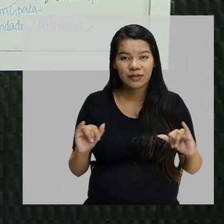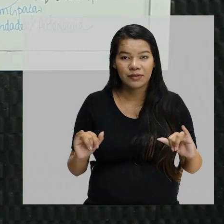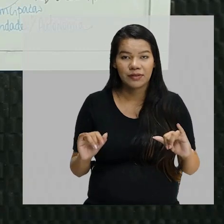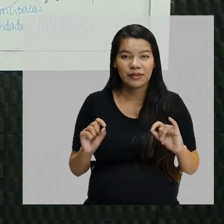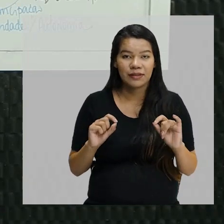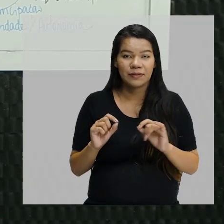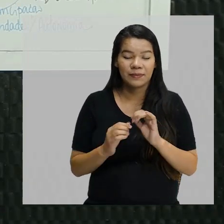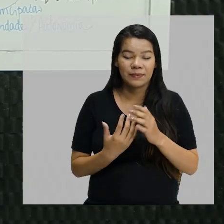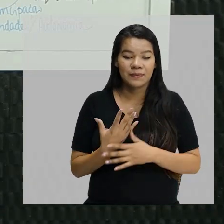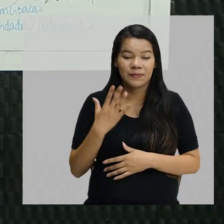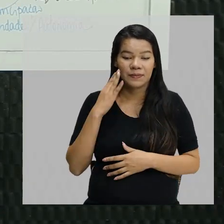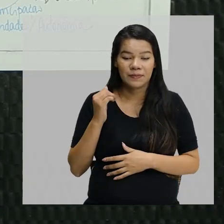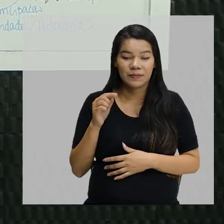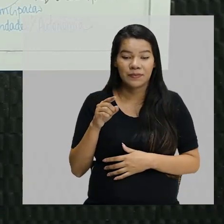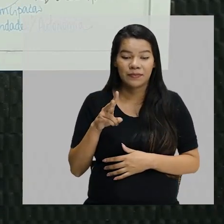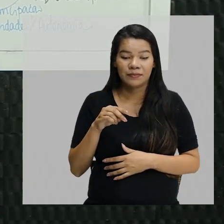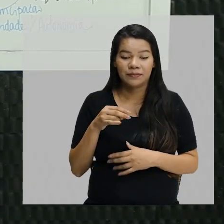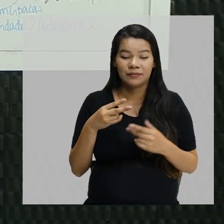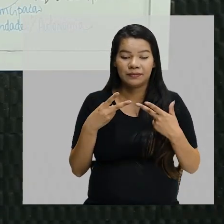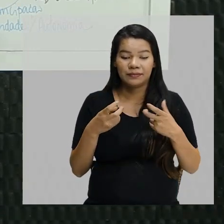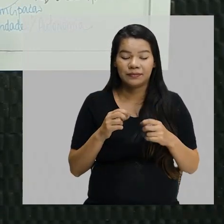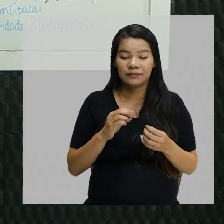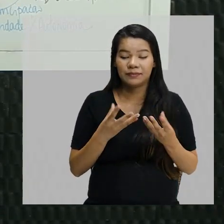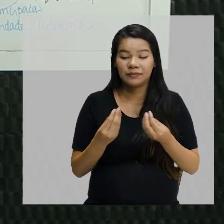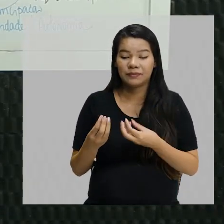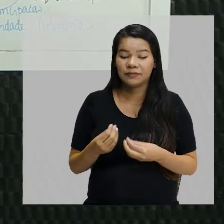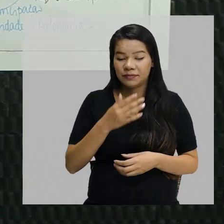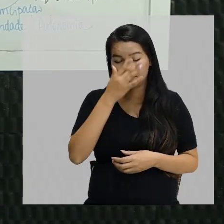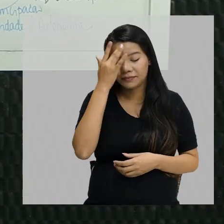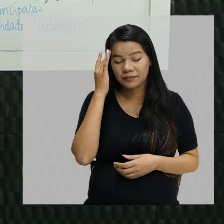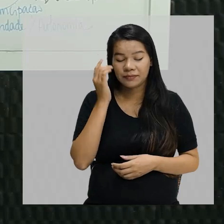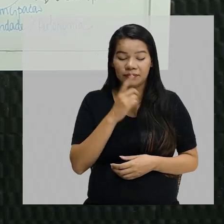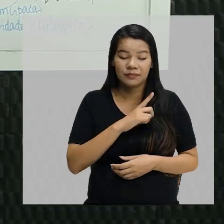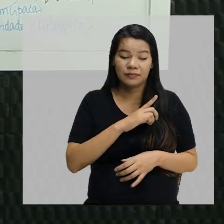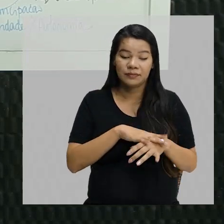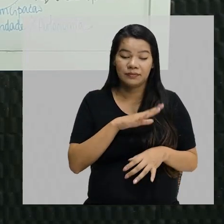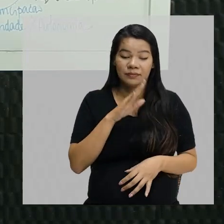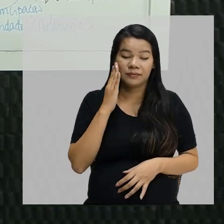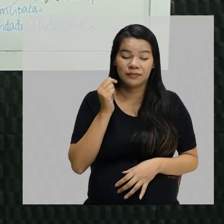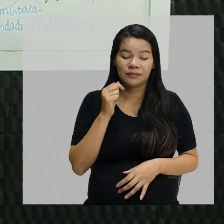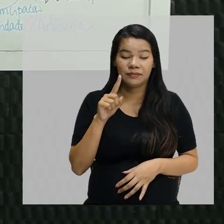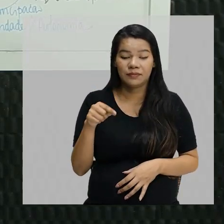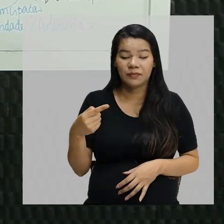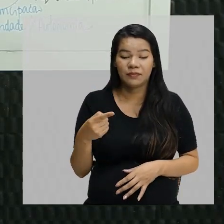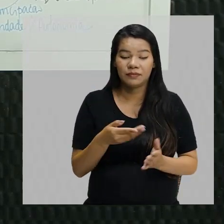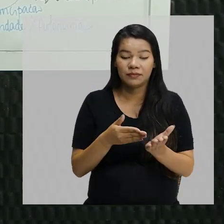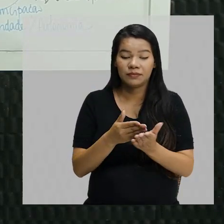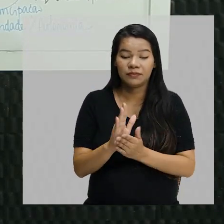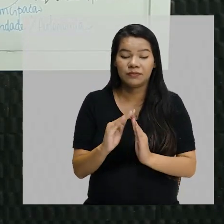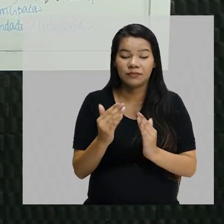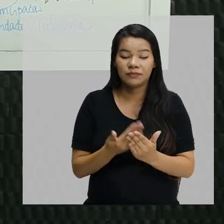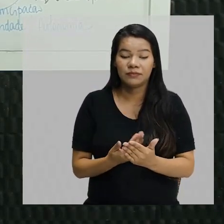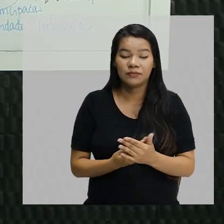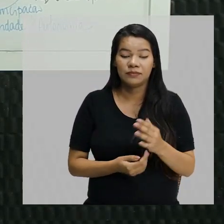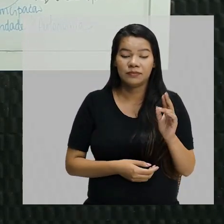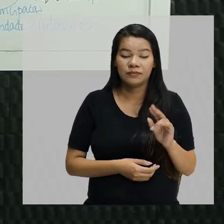você vai perceber que muita gente tem muito mais sabedoria do que outros que passaram por escolas universidades e que